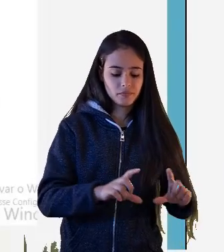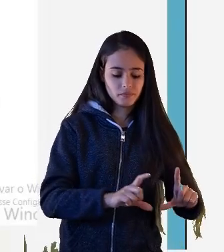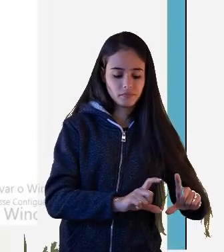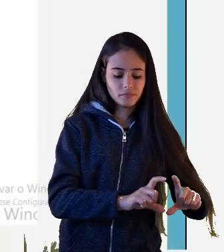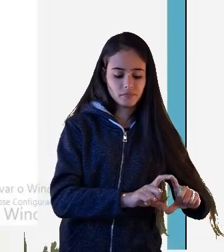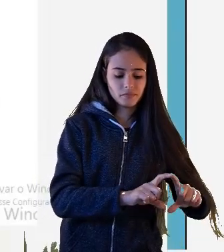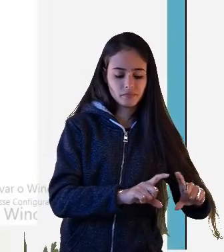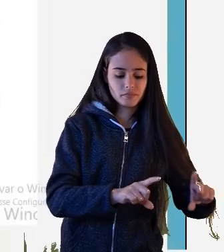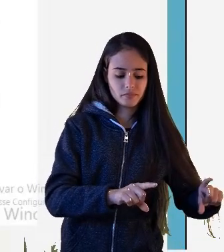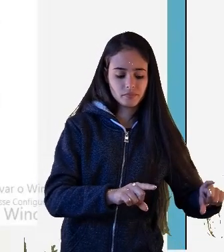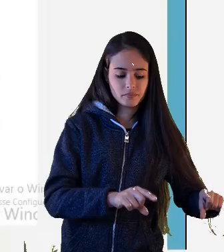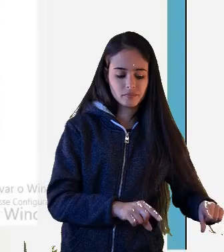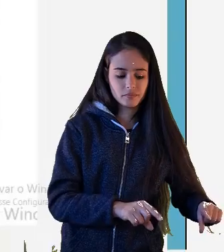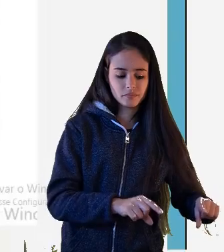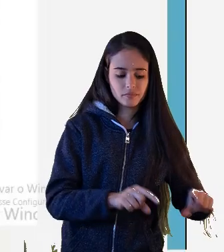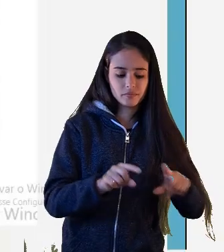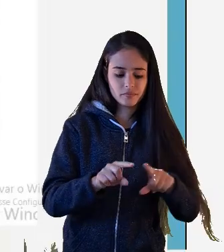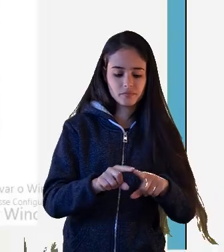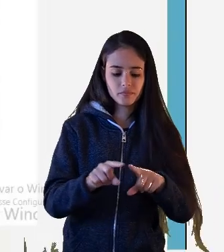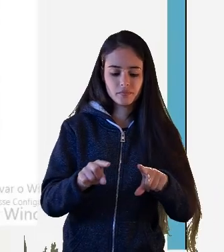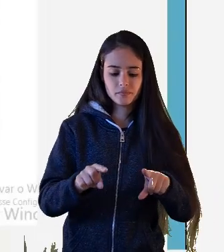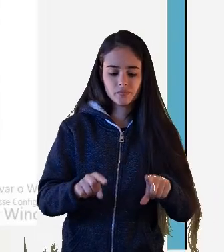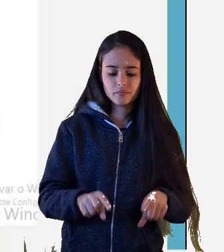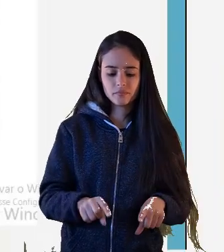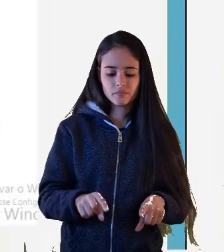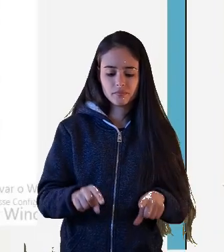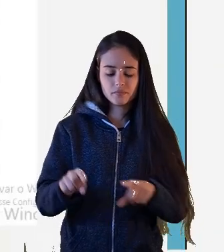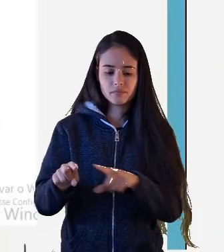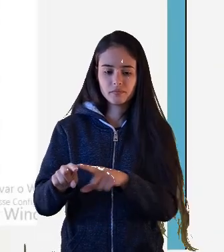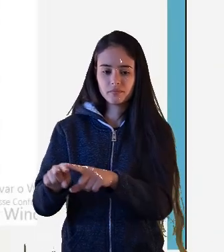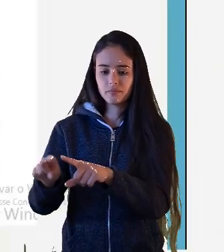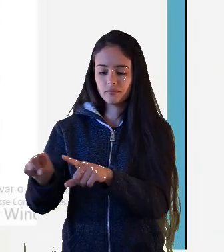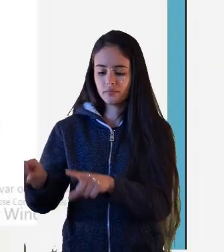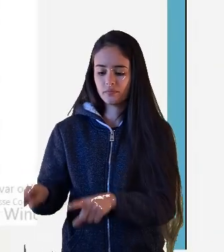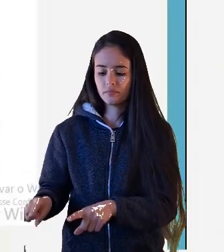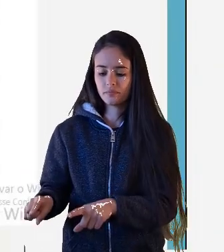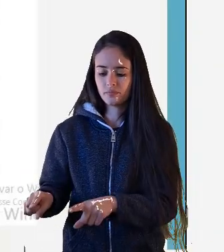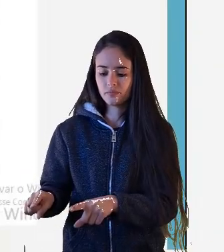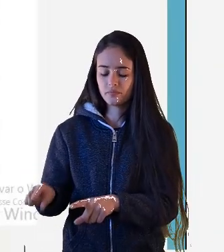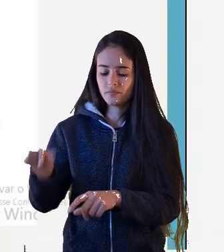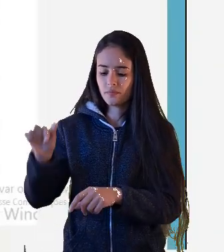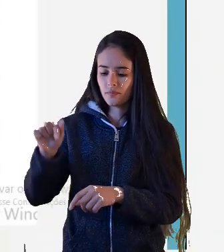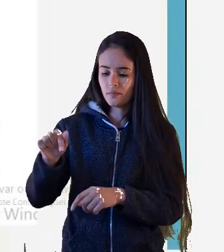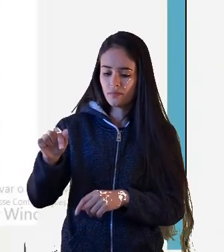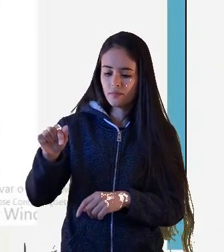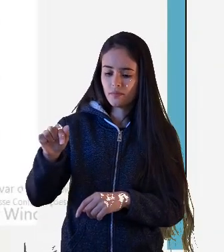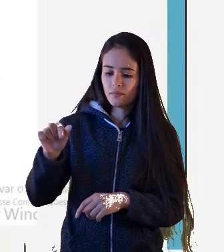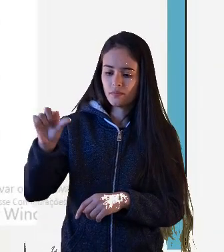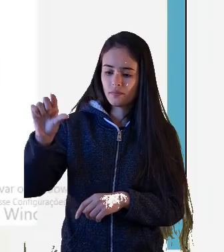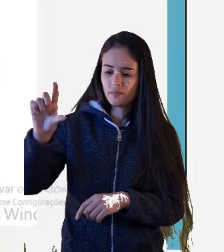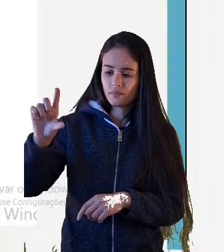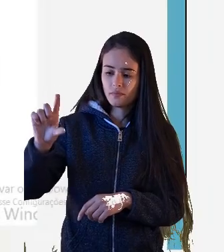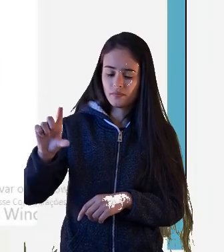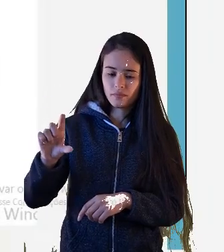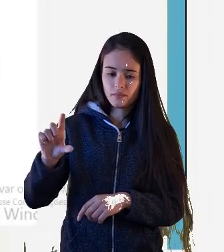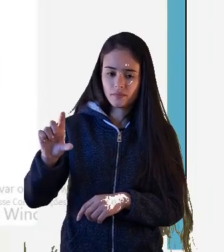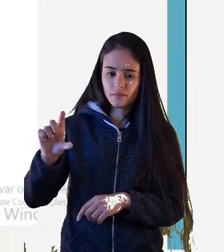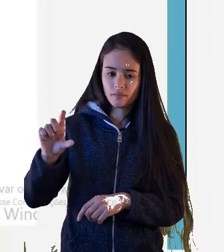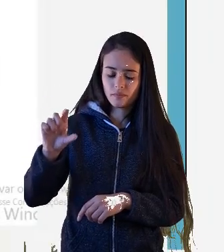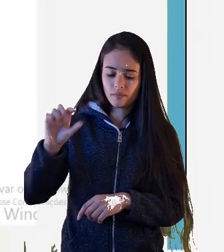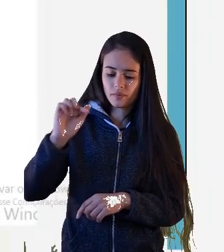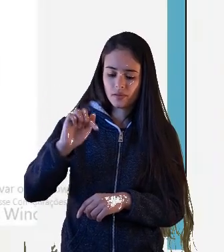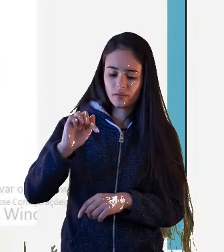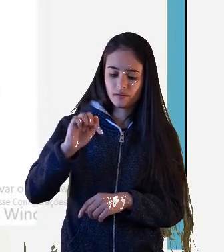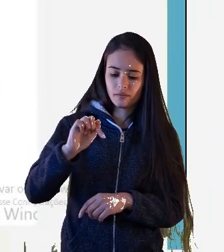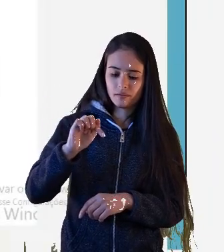eles não iam fazer, e a gente vê o contrário, né? Eu tenho muitos alunos cotistas, não, nem sei quem eles